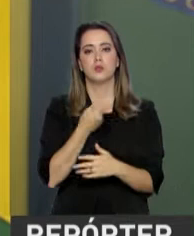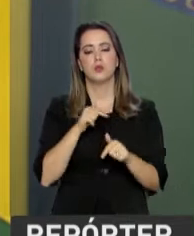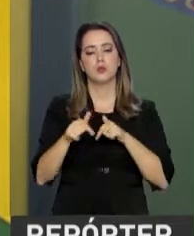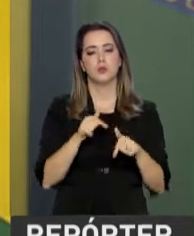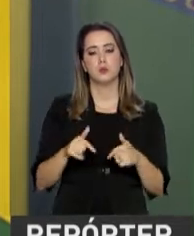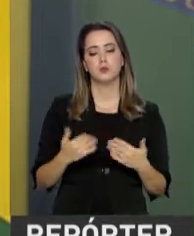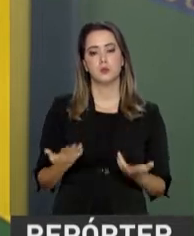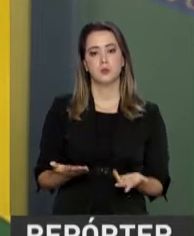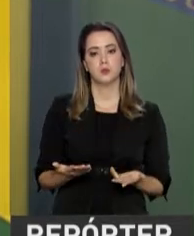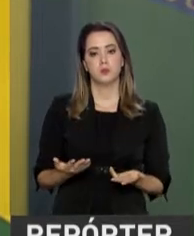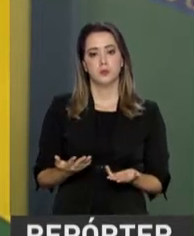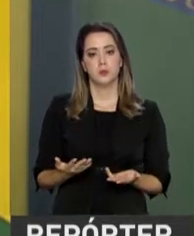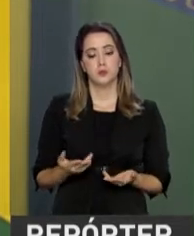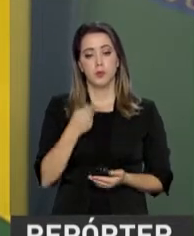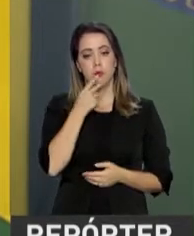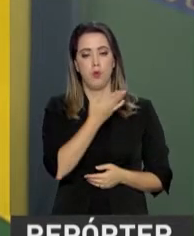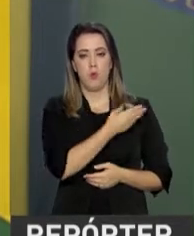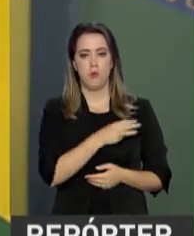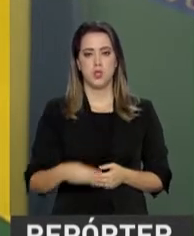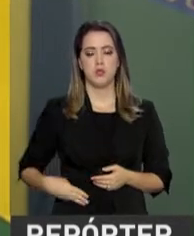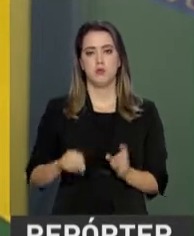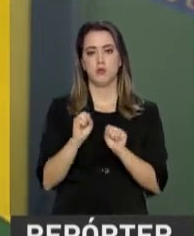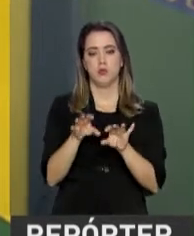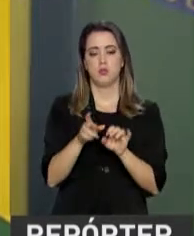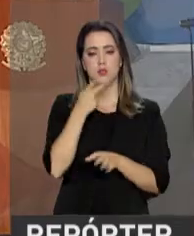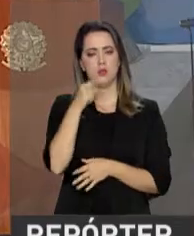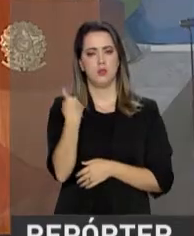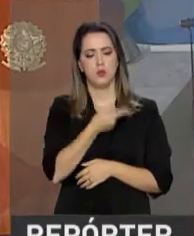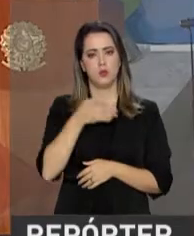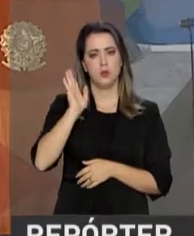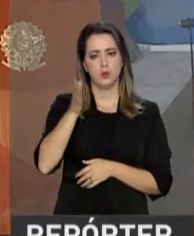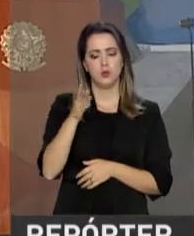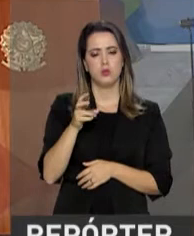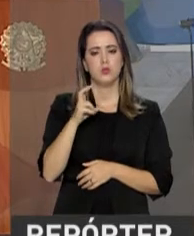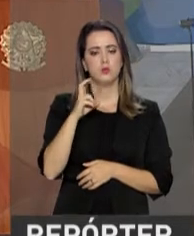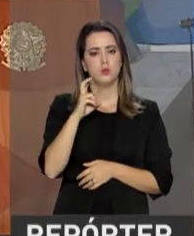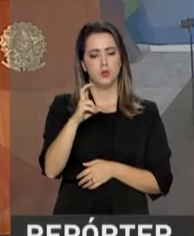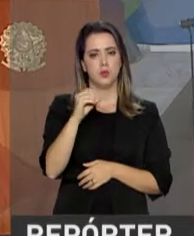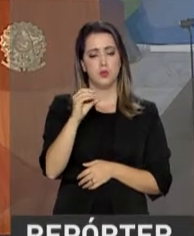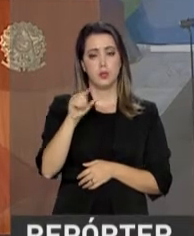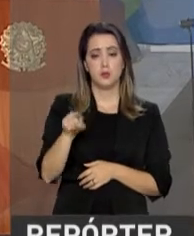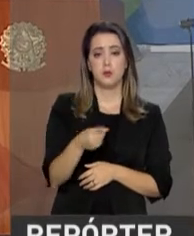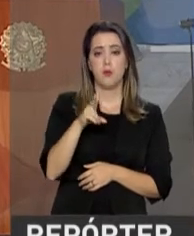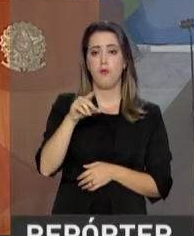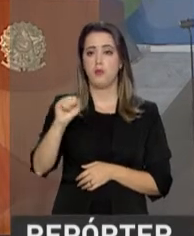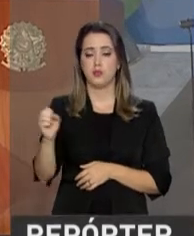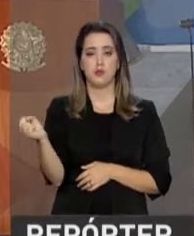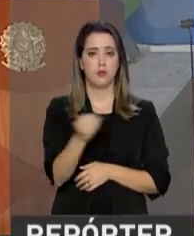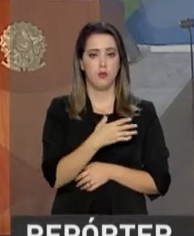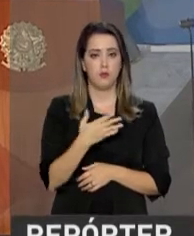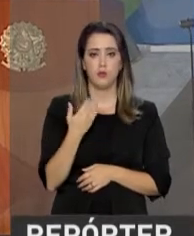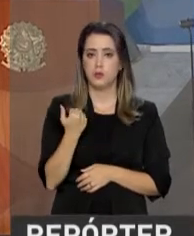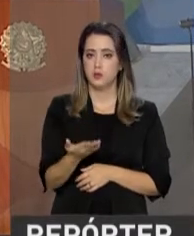fazemos aliás quando o mendonça conta que nós completamos a 500 mil vagas novos 500 mil vagas